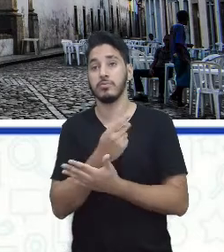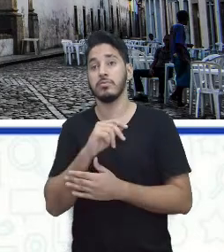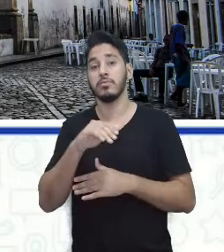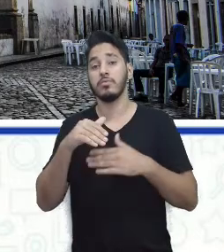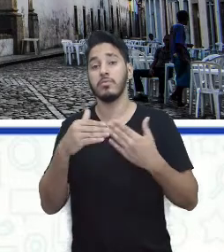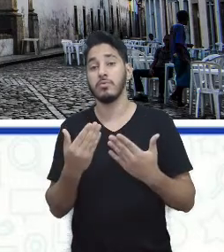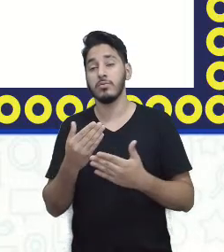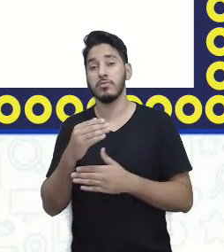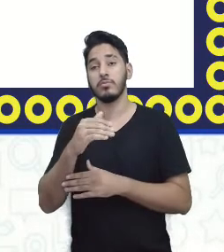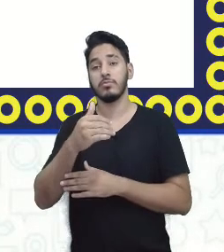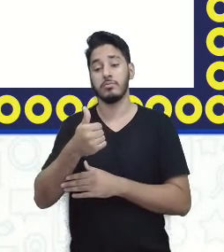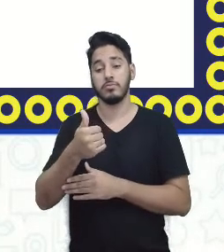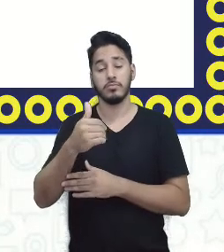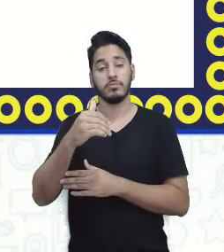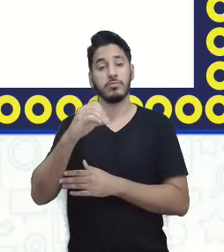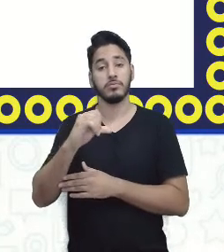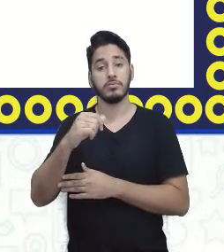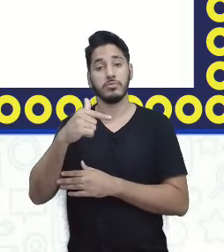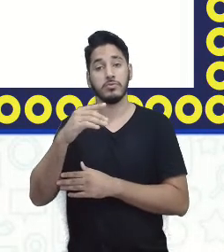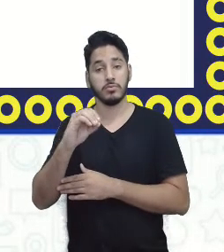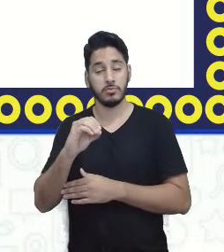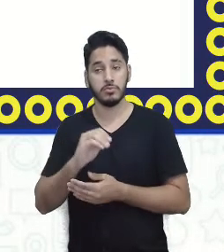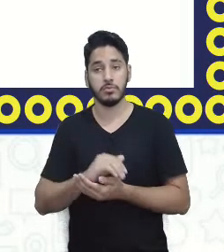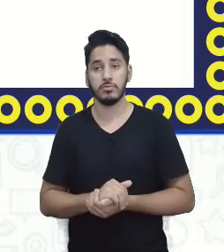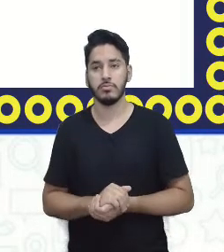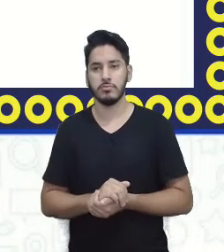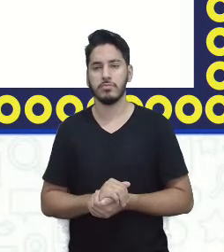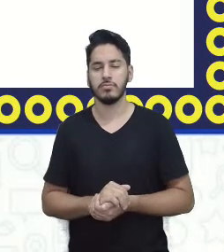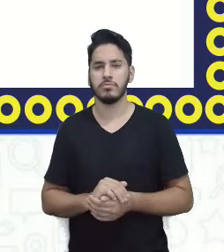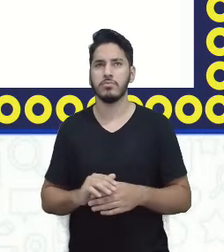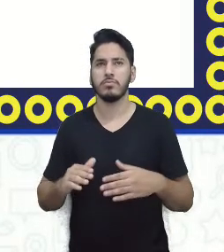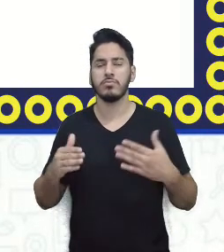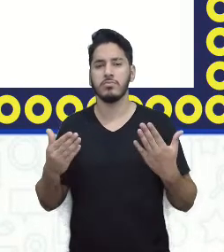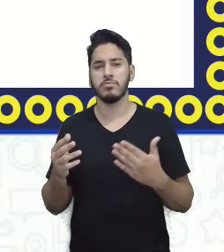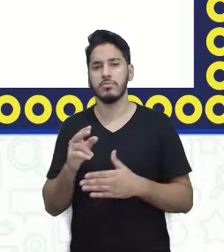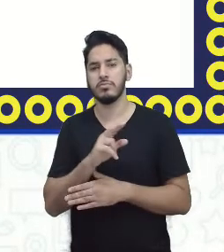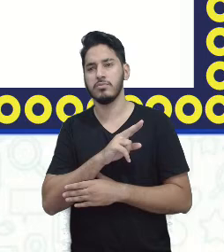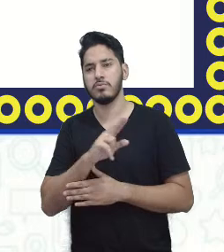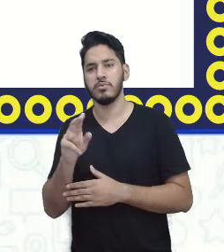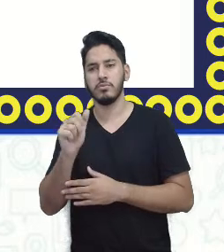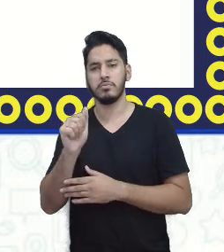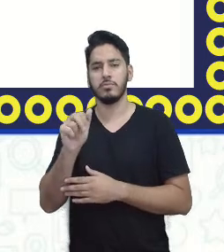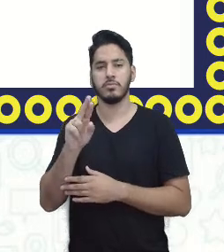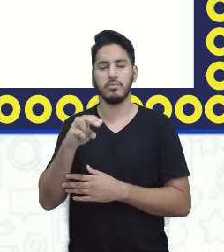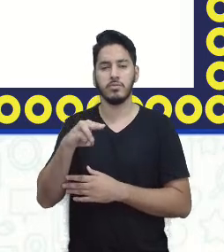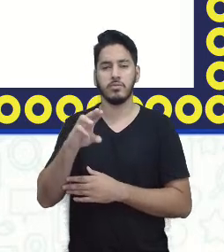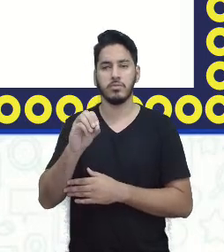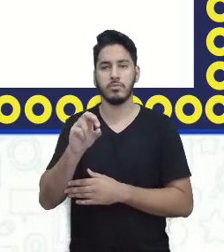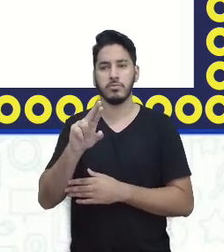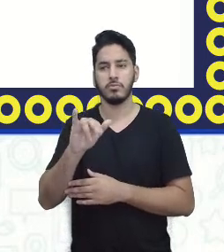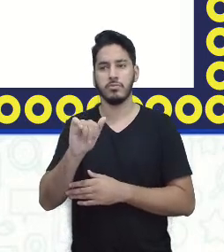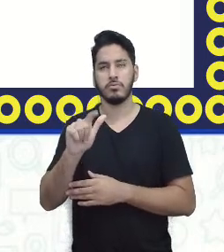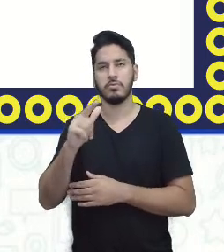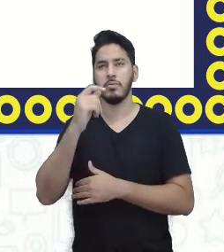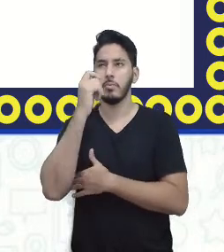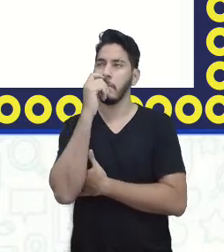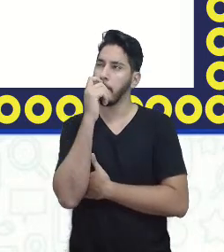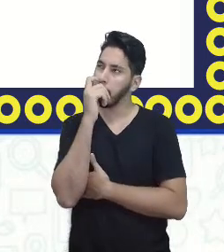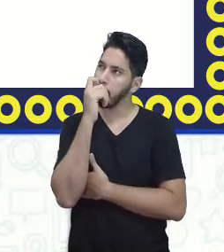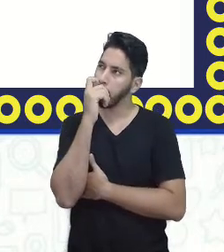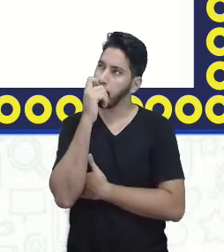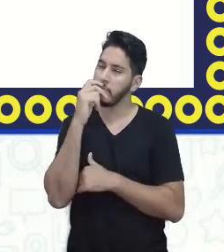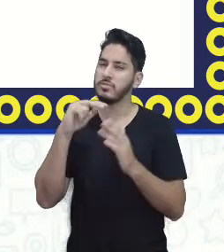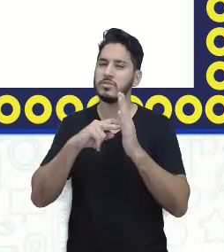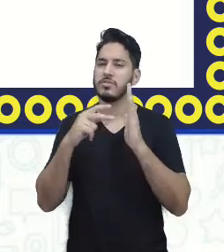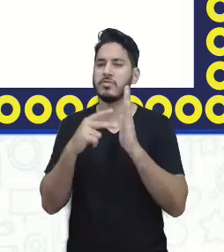de 1970. Então, de onde vem esse nome armorial? Vocês sabem? O que quer